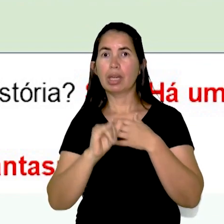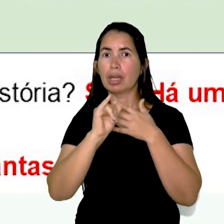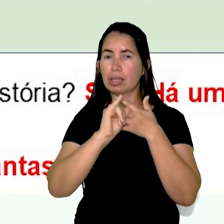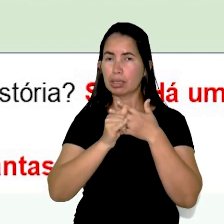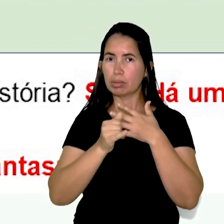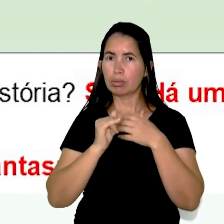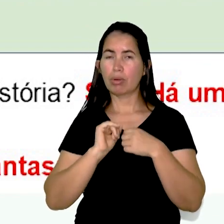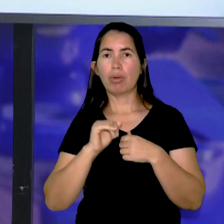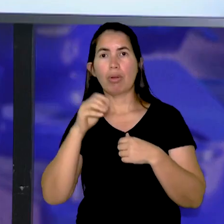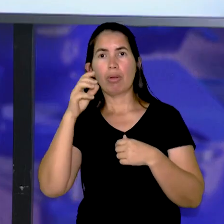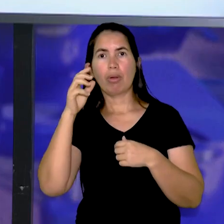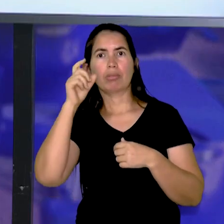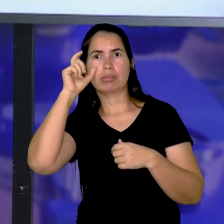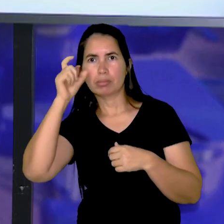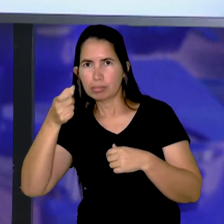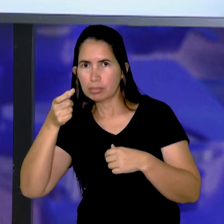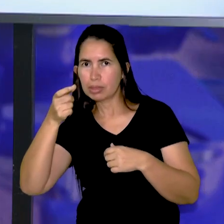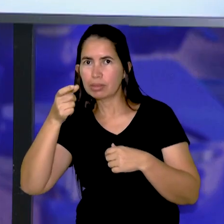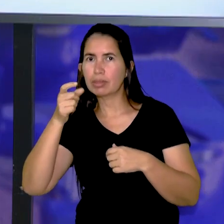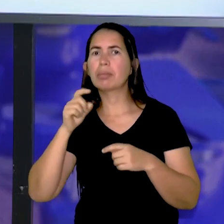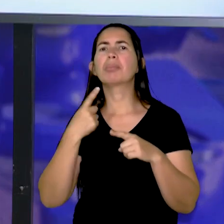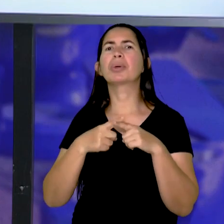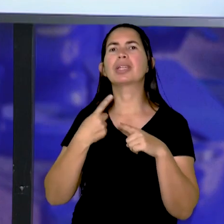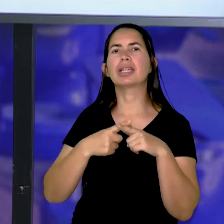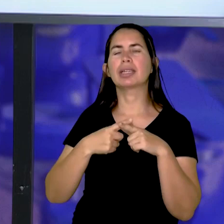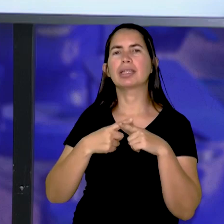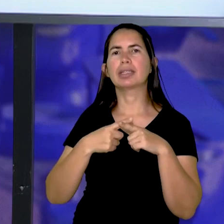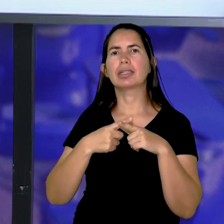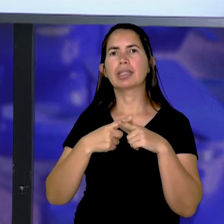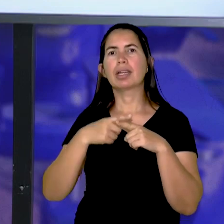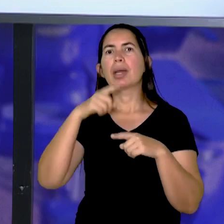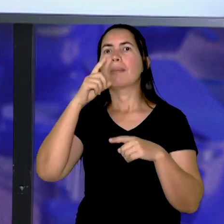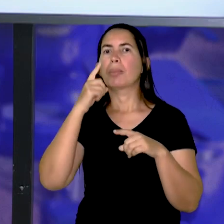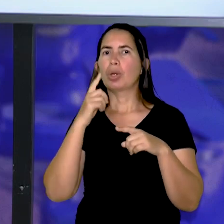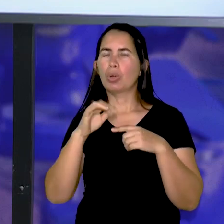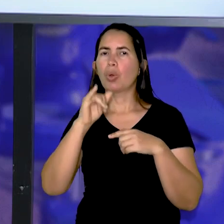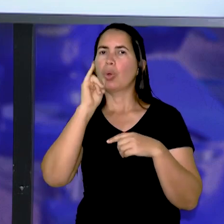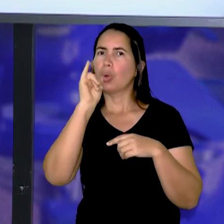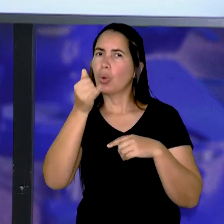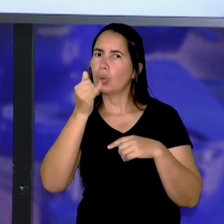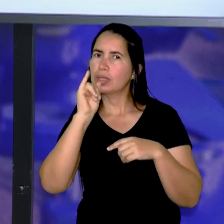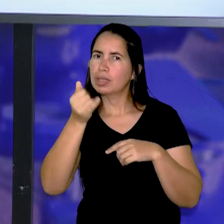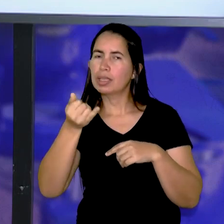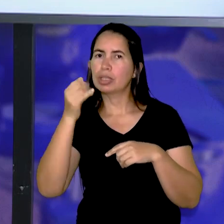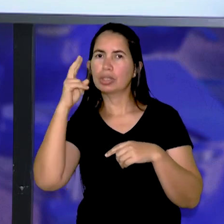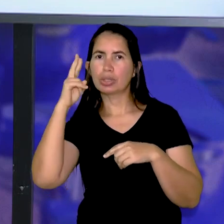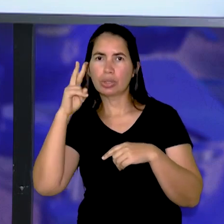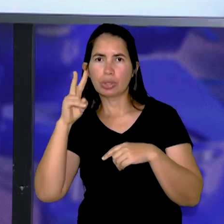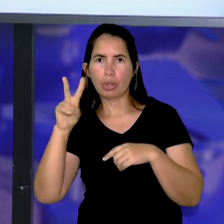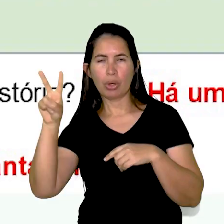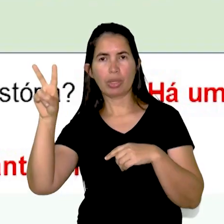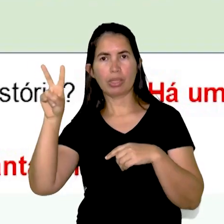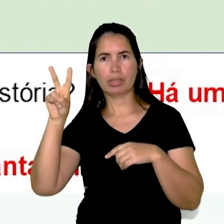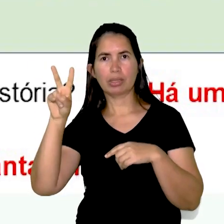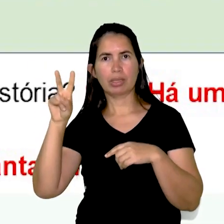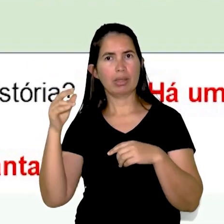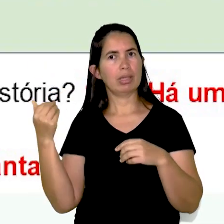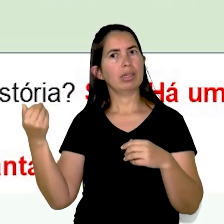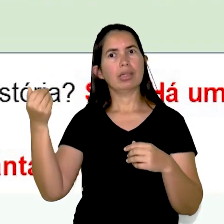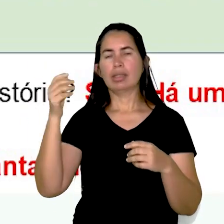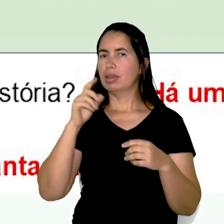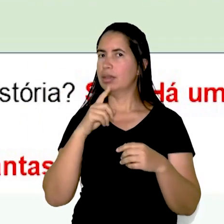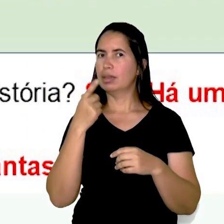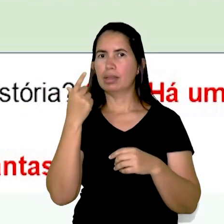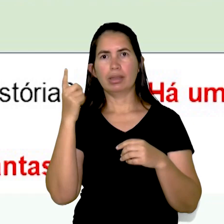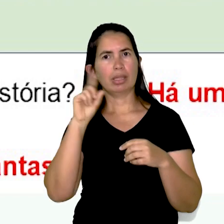narrador observador, não é isso, crianças? Por quê? Porque ele conta a história só observando, ele não faz parte da história. Quem faz